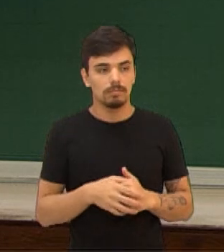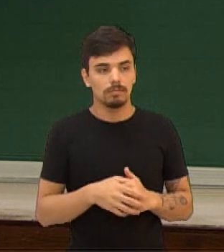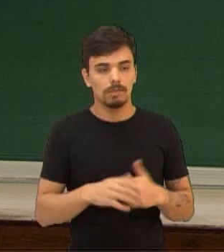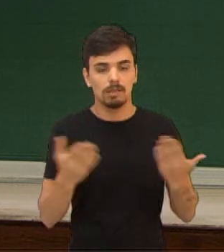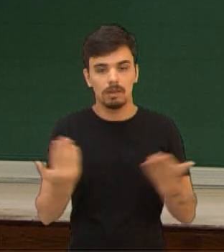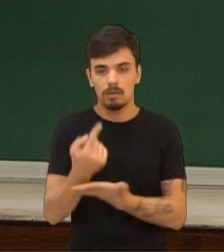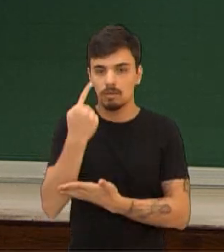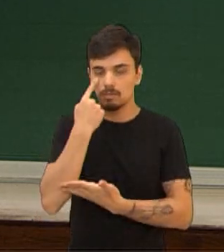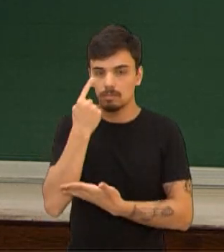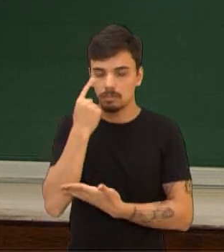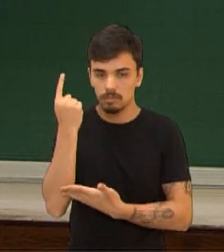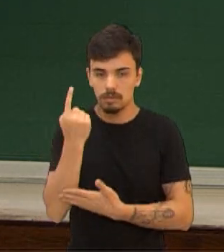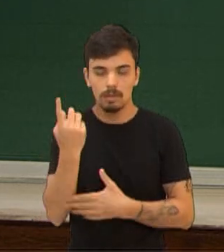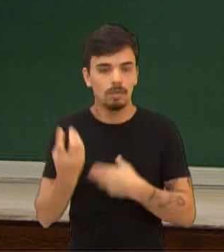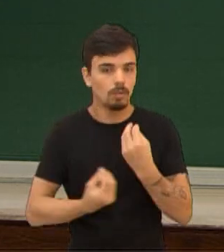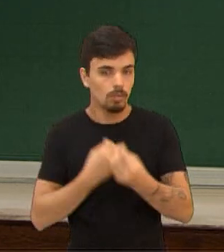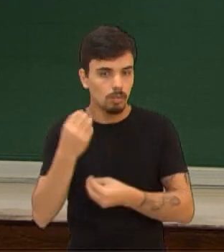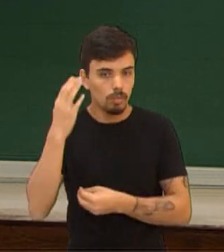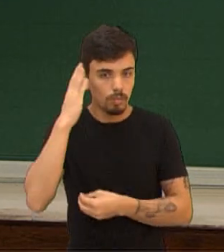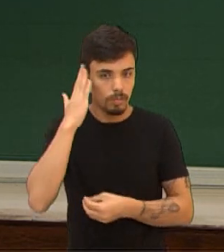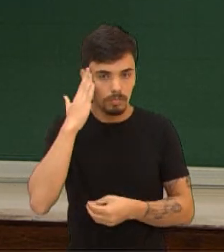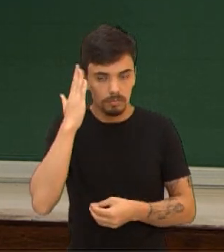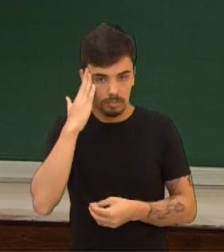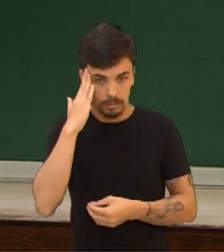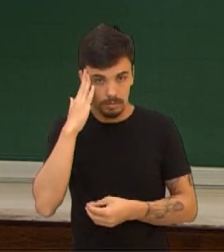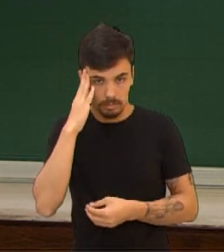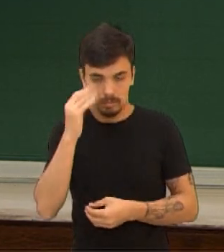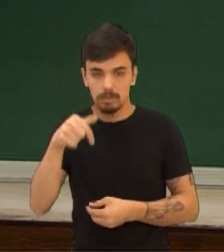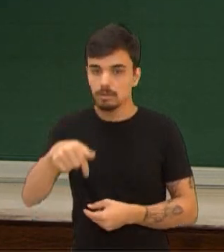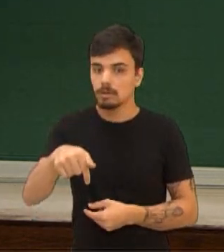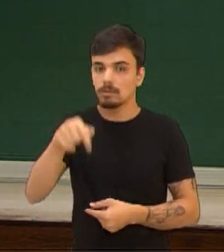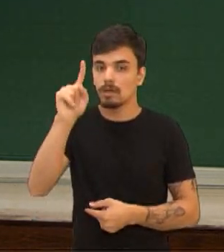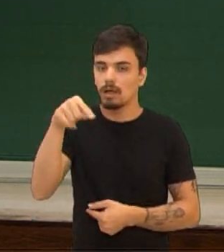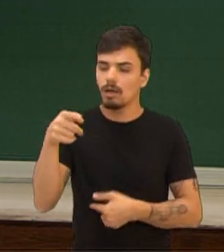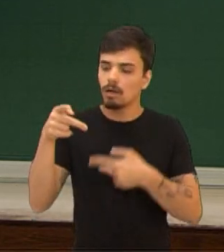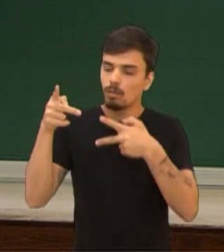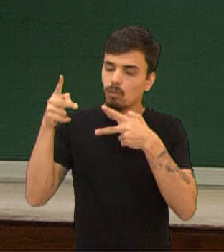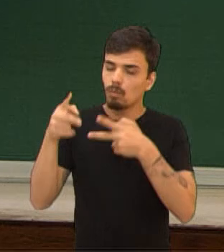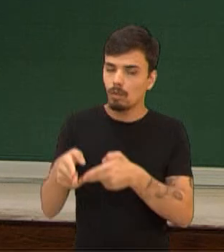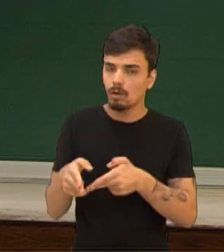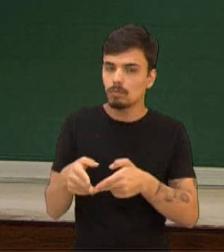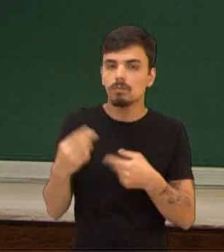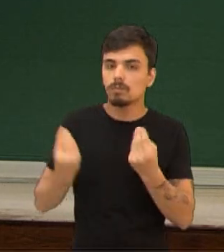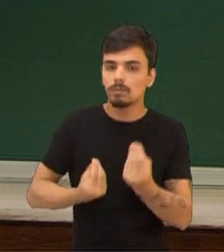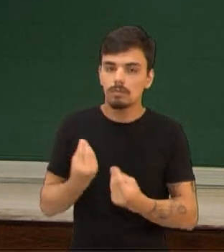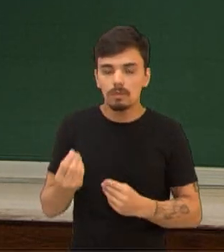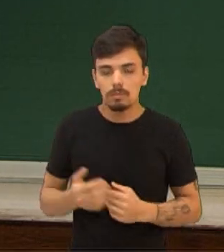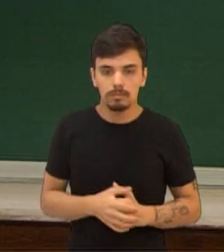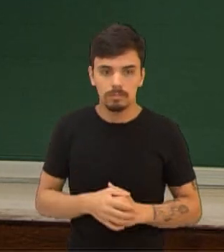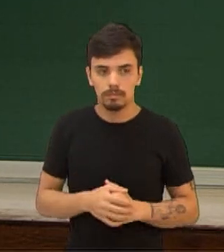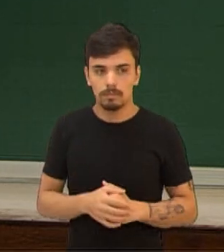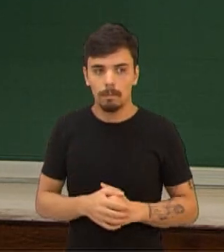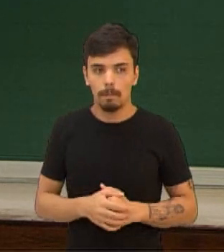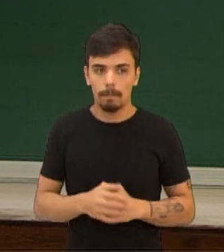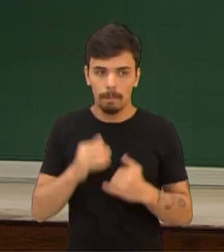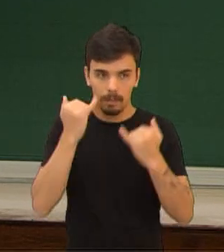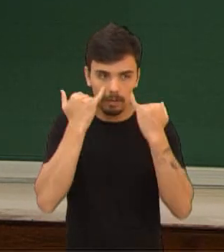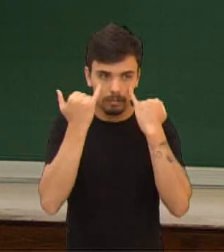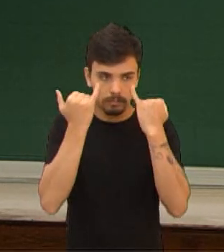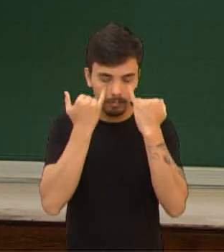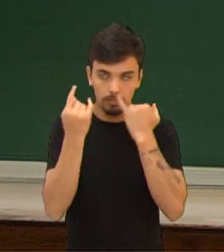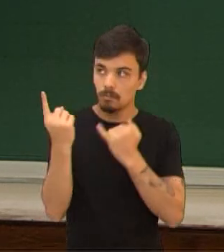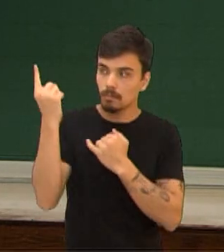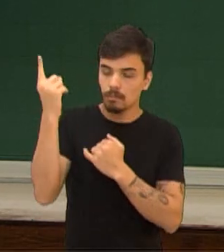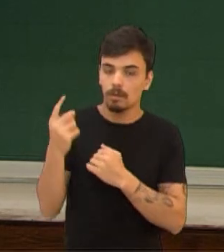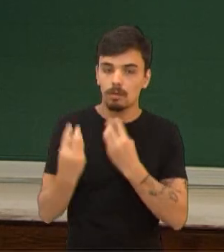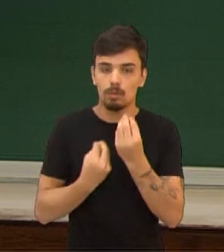só. Como eu sei que as cargas são iguais, que é essa informação aqui que a gente viu, ó, as